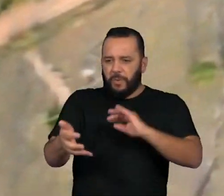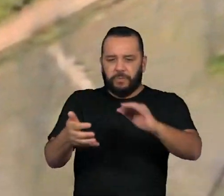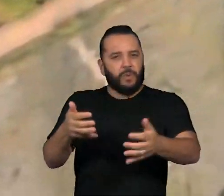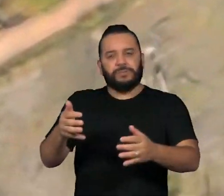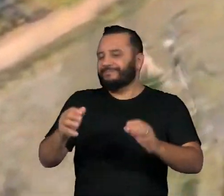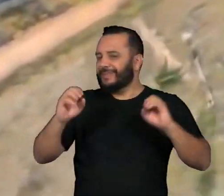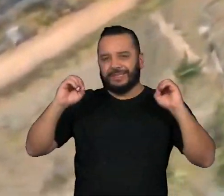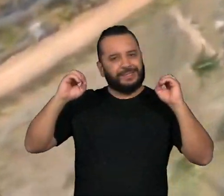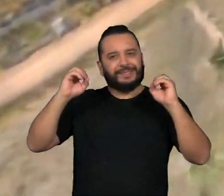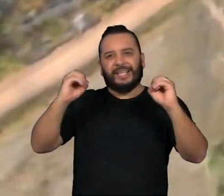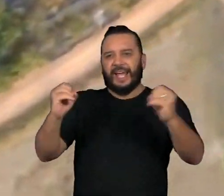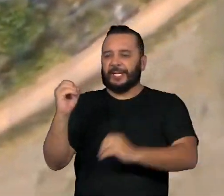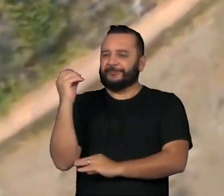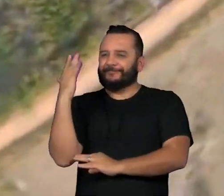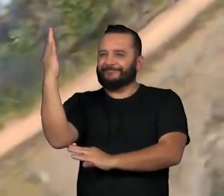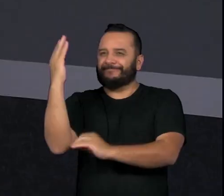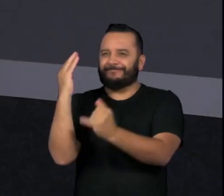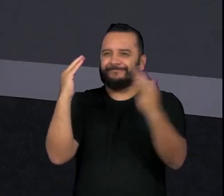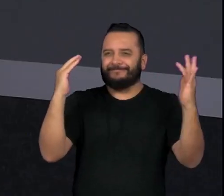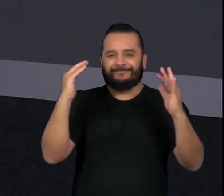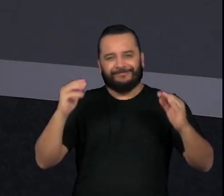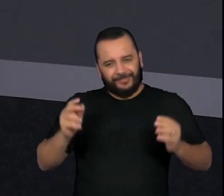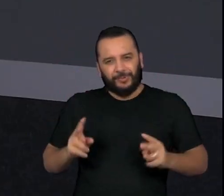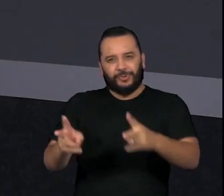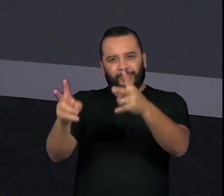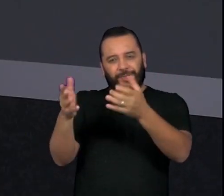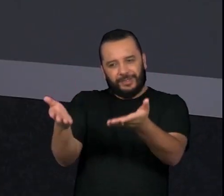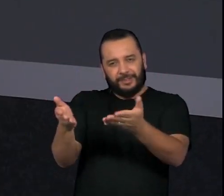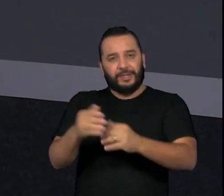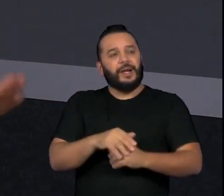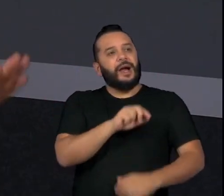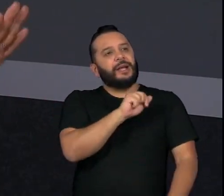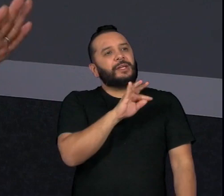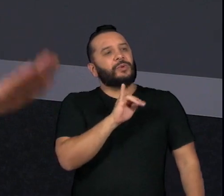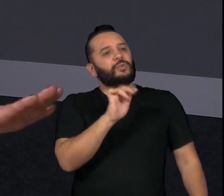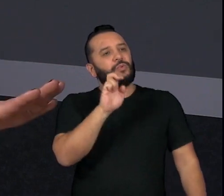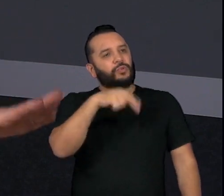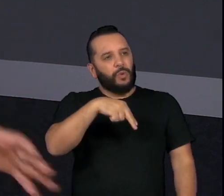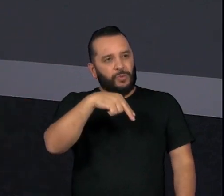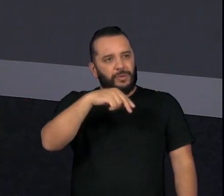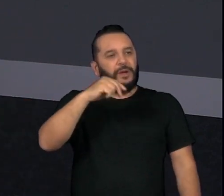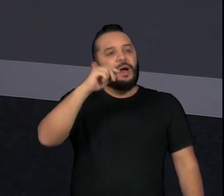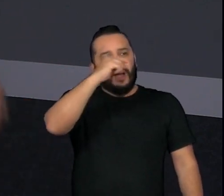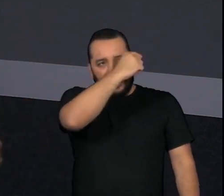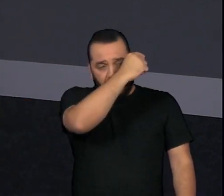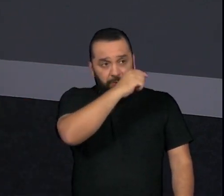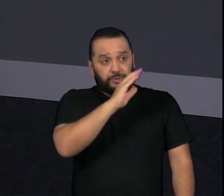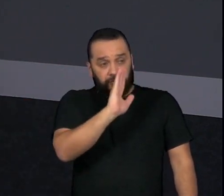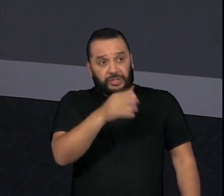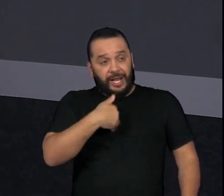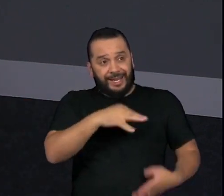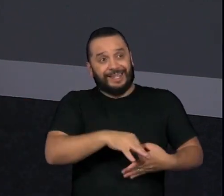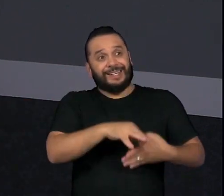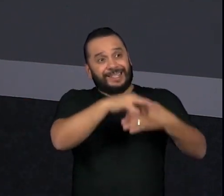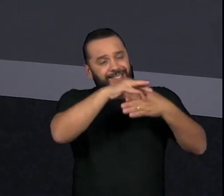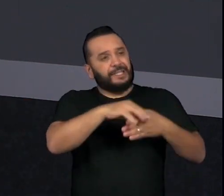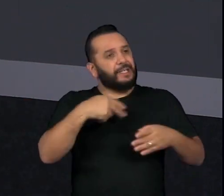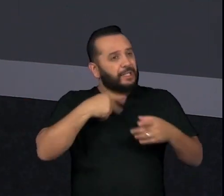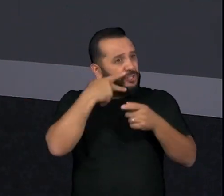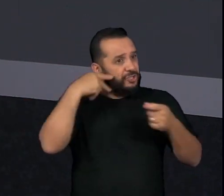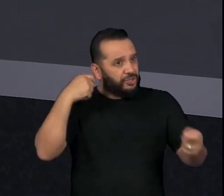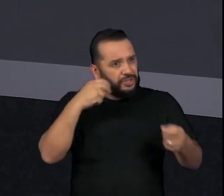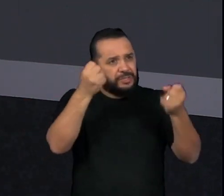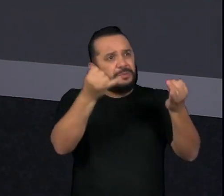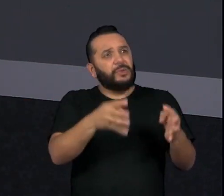estava entrevistando o líder indígena Ailton Krenak e ele falou: todas as COPs foram traídas, as pessoas vão lá, colocam seus compromissos e